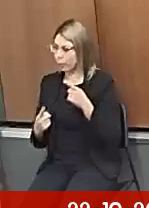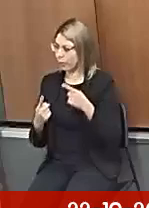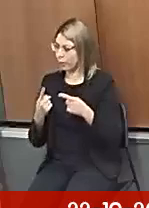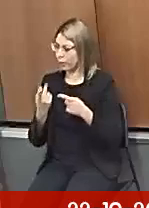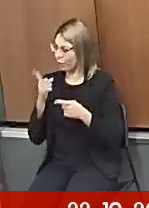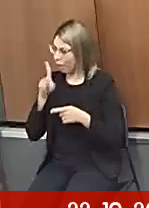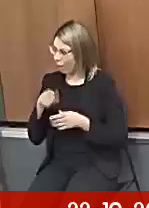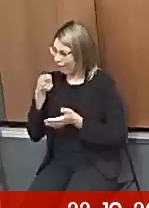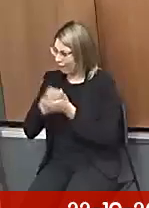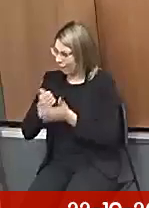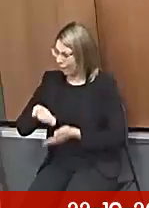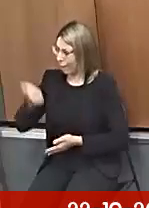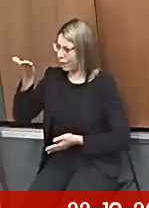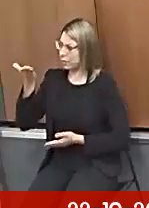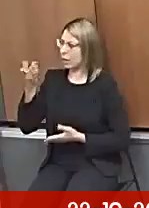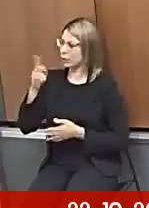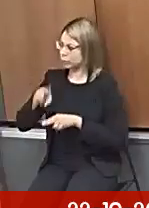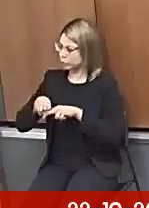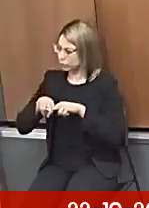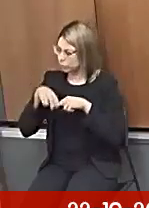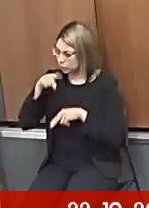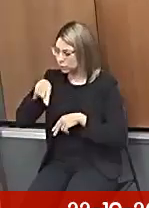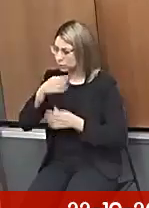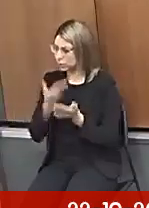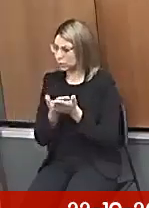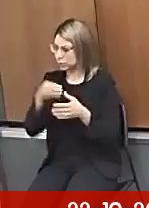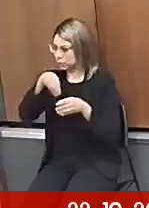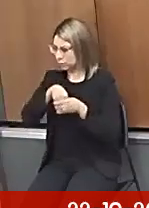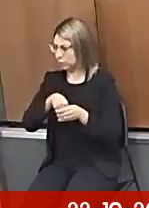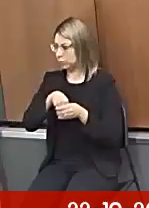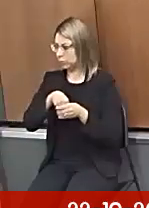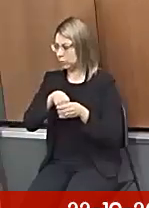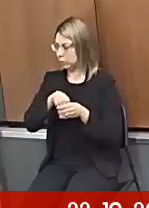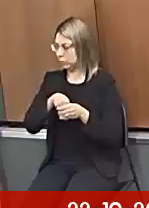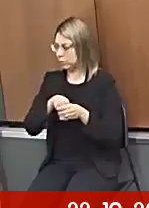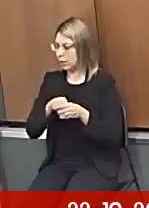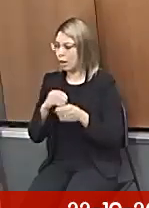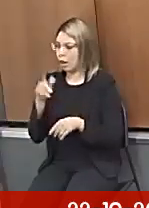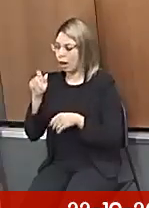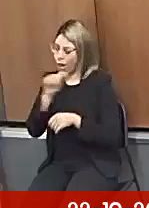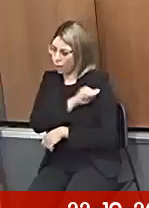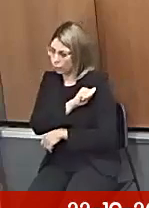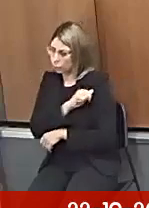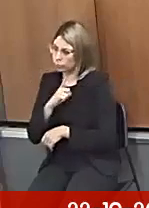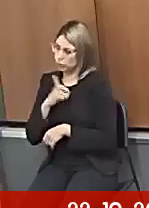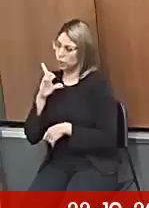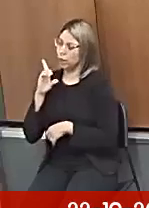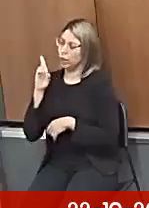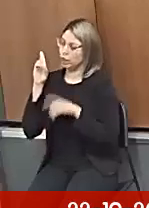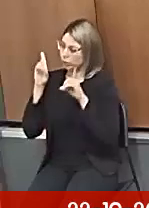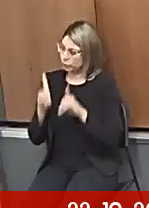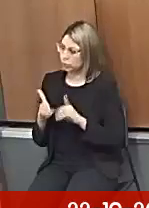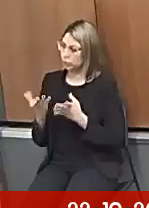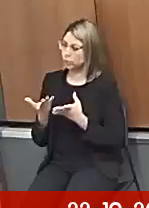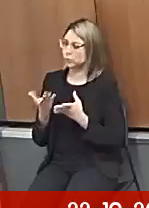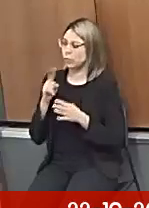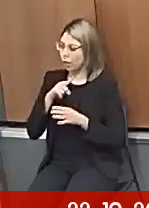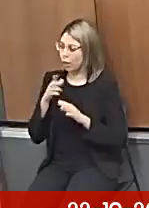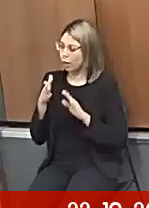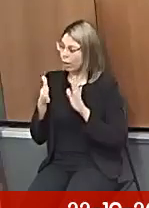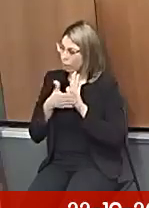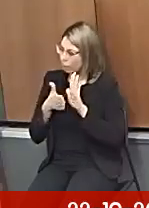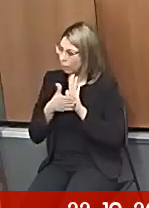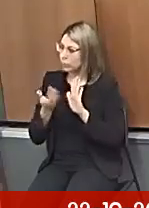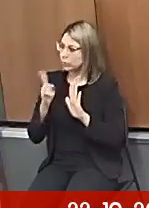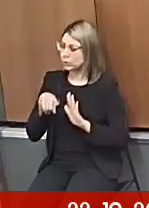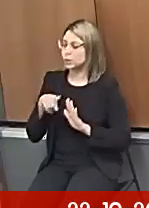adicionais por parte dos centros de formação de condutores pelos serviços prestados aos alunos com deficiência. A medida é proposta por meio de alteração